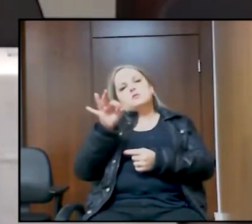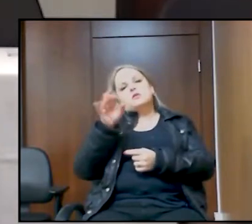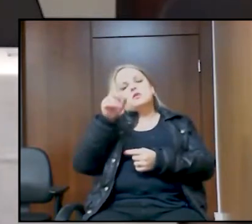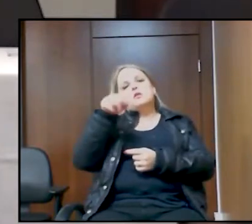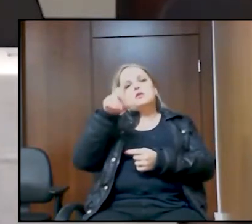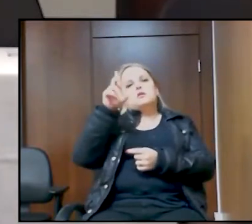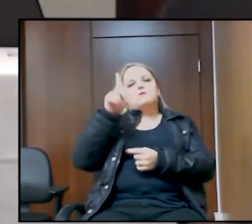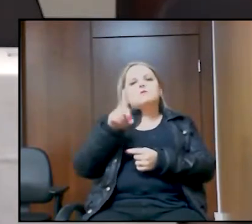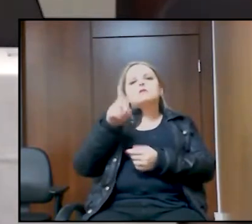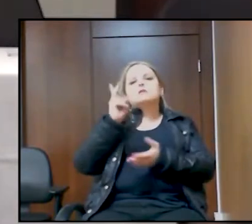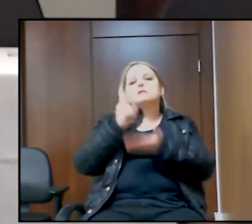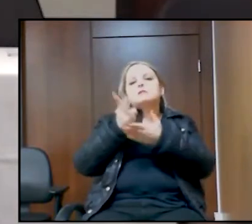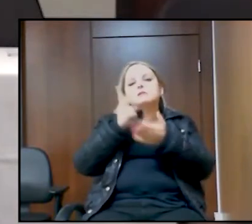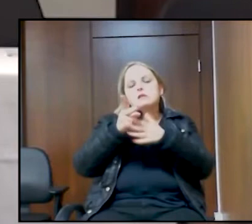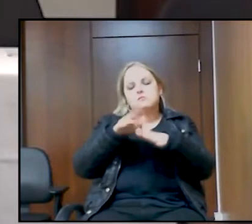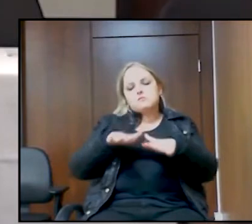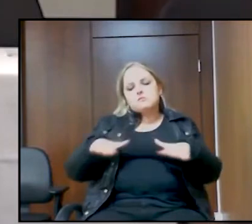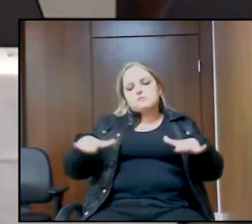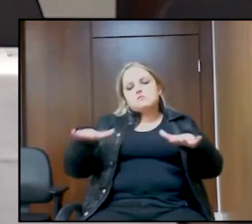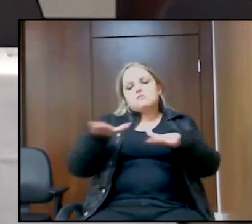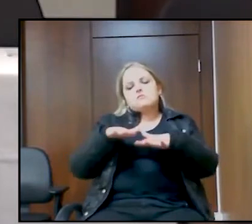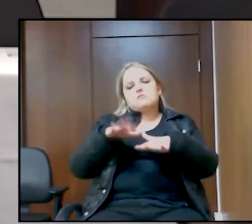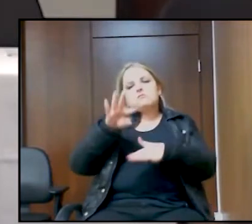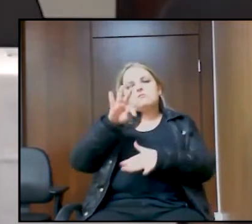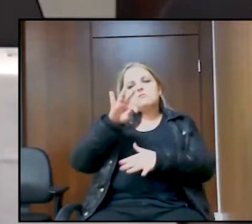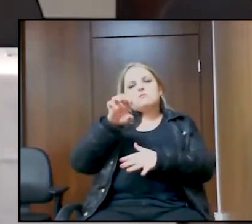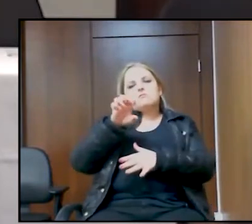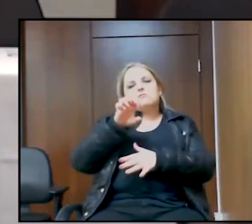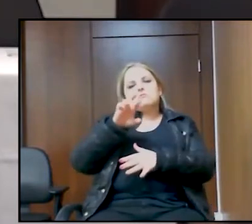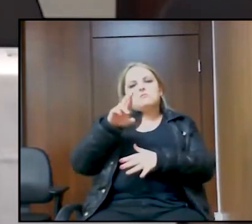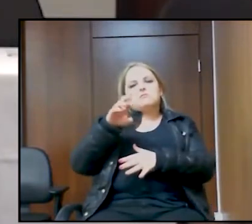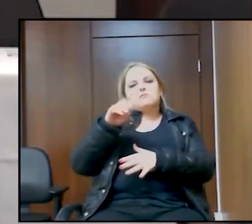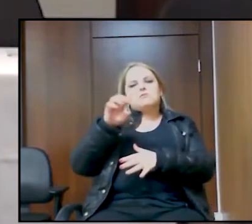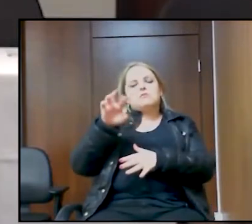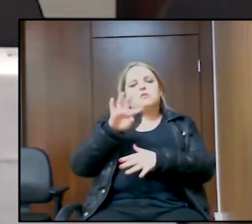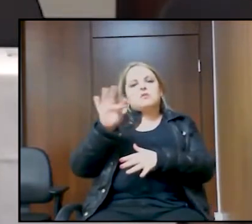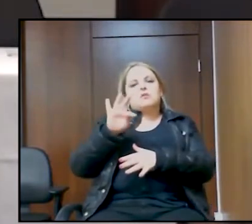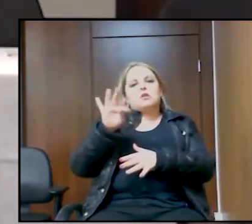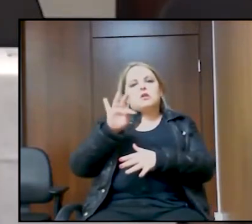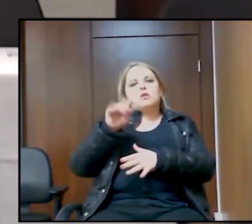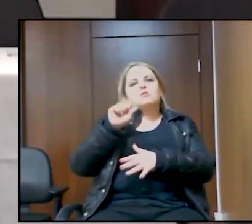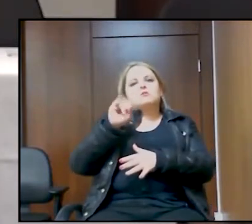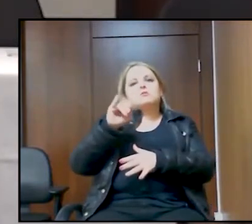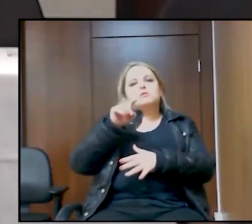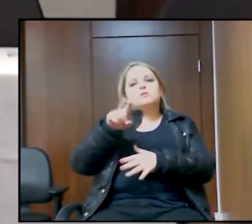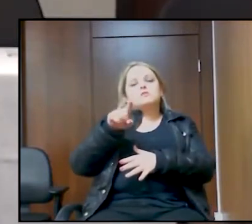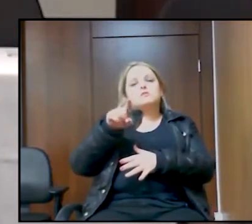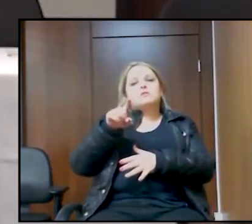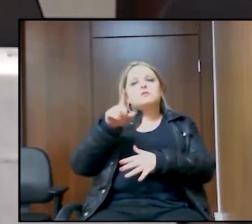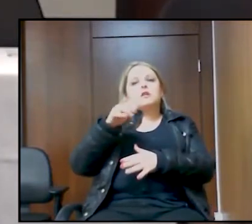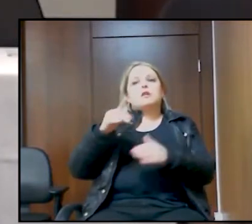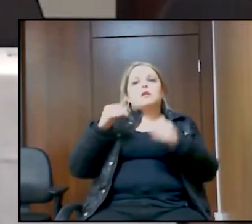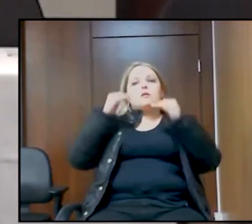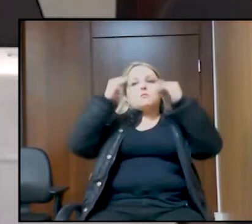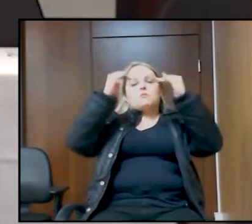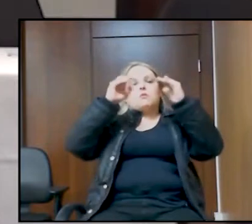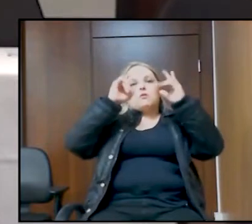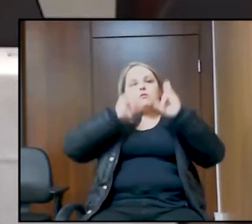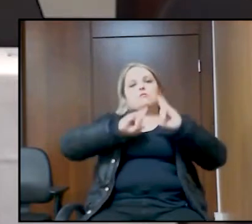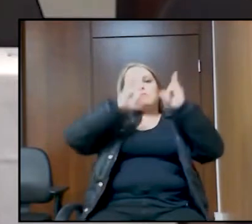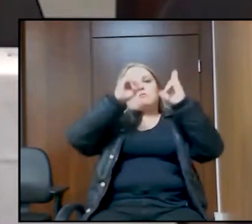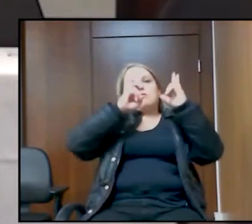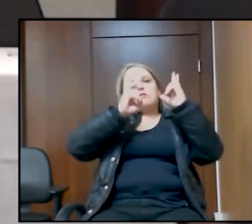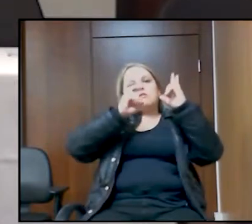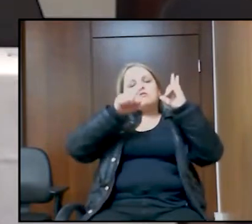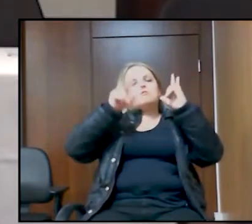no térreo, né? Aquela coisa toda, se você mora no quinto, nunca vai receber um amigo com deficiência,